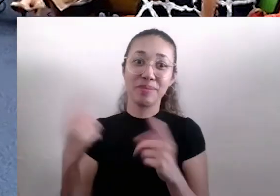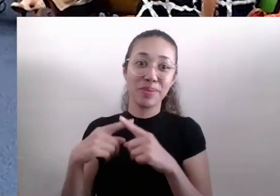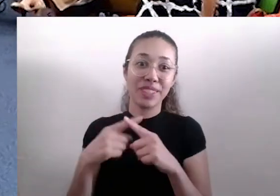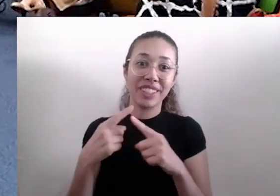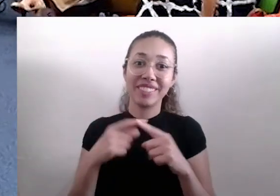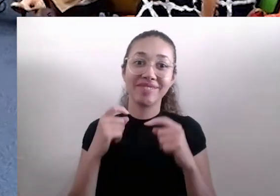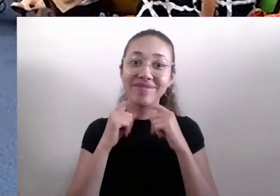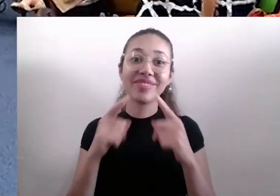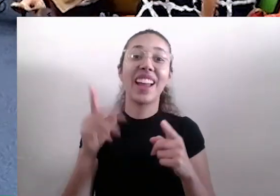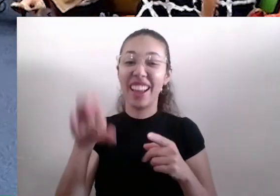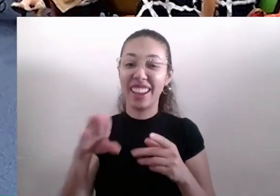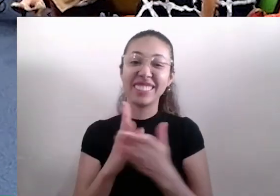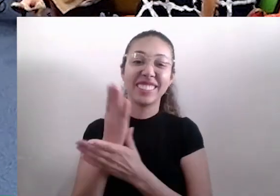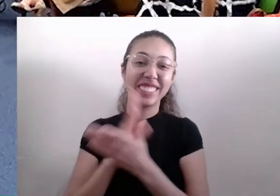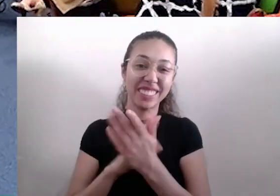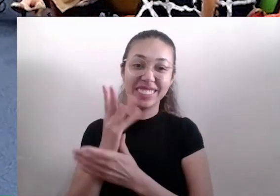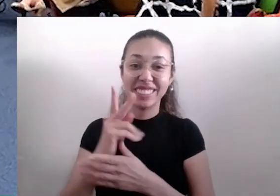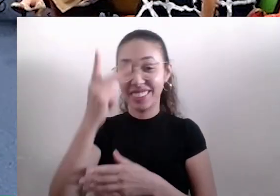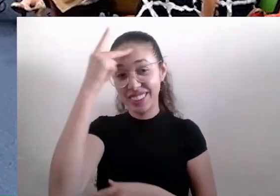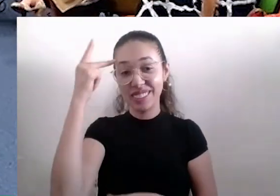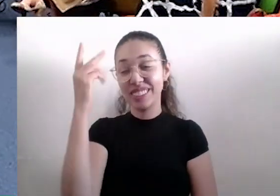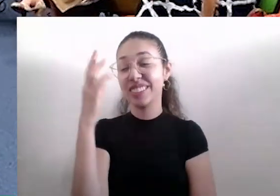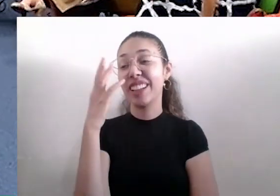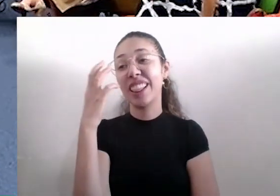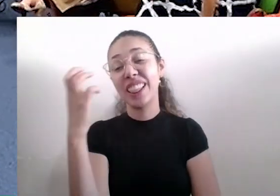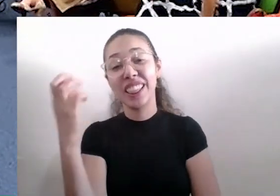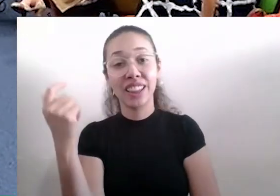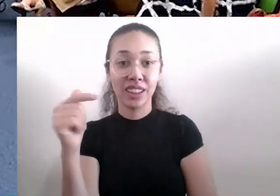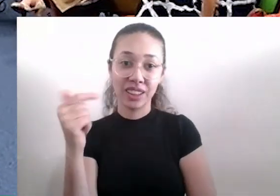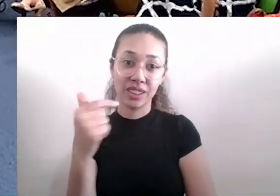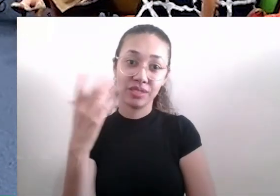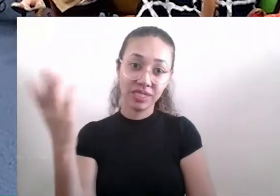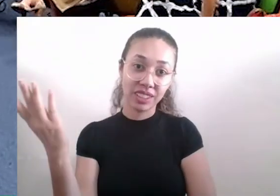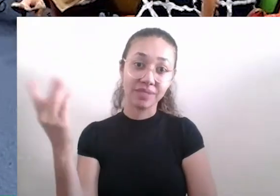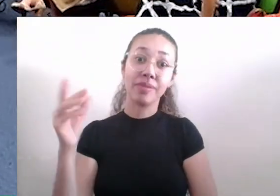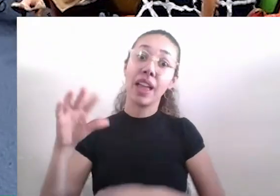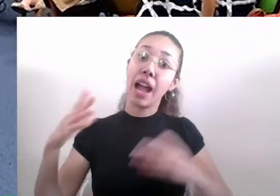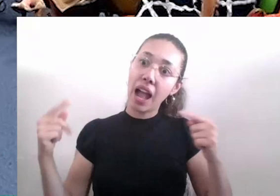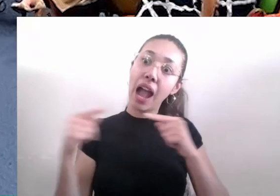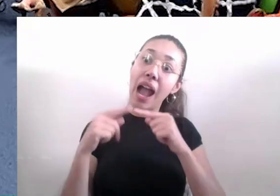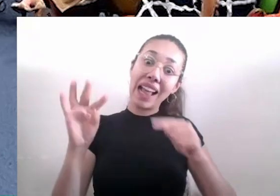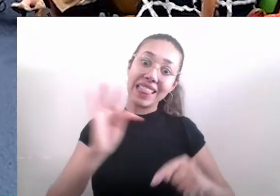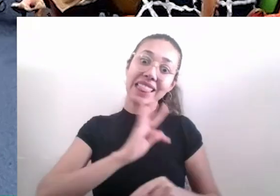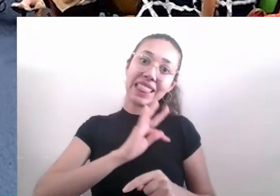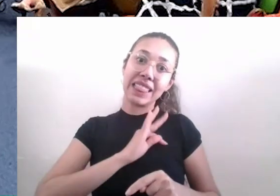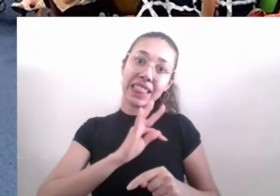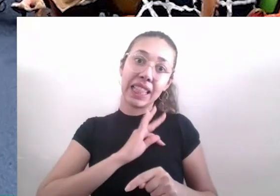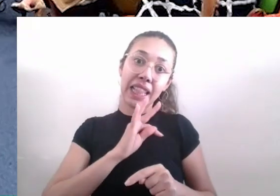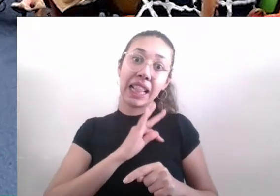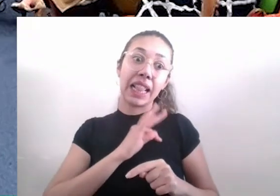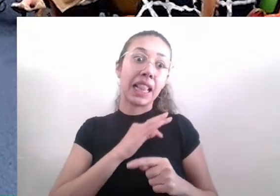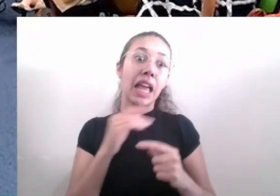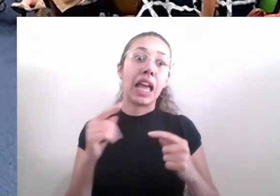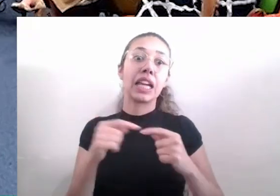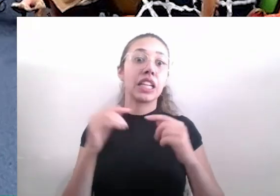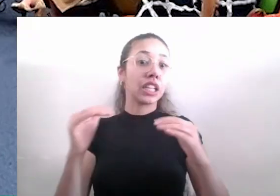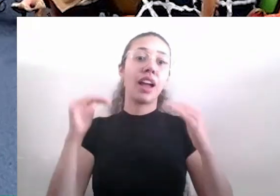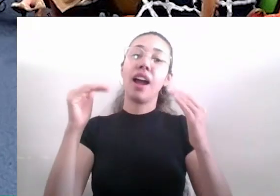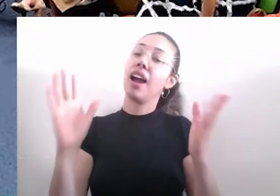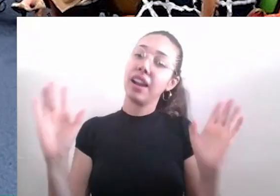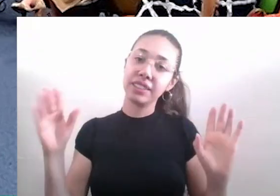jeito é muito chato e as pessoas não vão querer ouvir a não ser que seja um podcast super técnico que seja de técnico para técnico aí você pode mandar descer